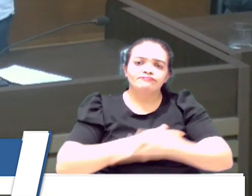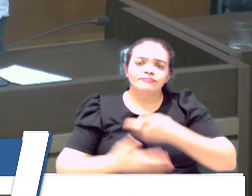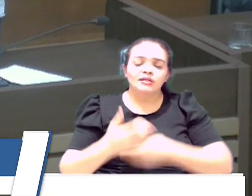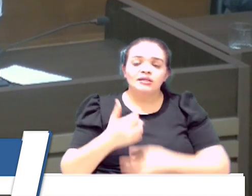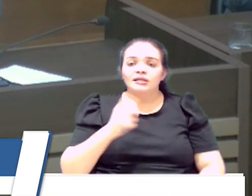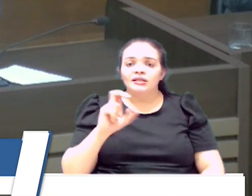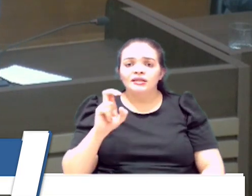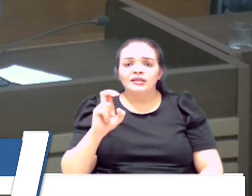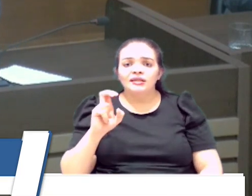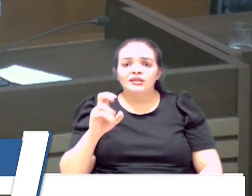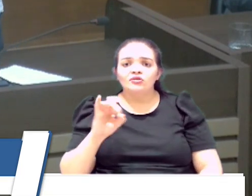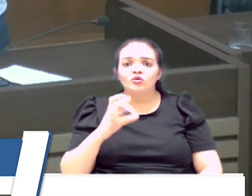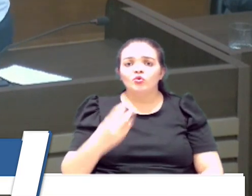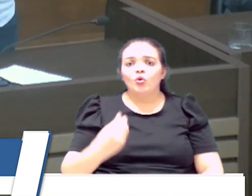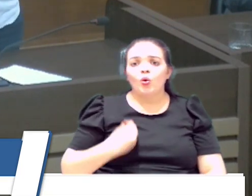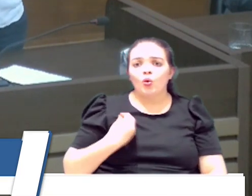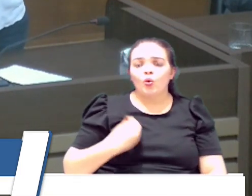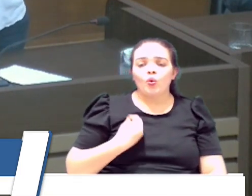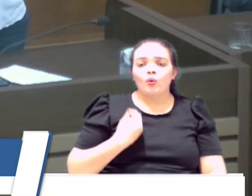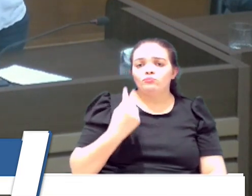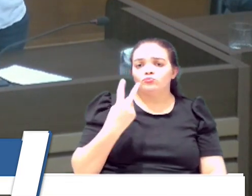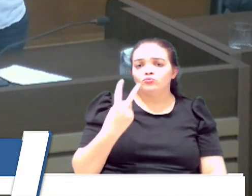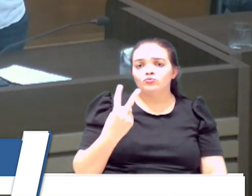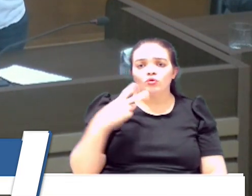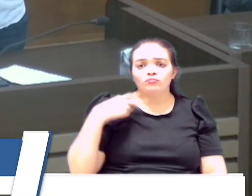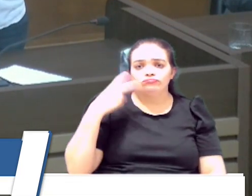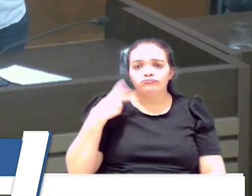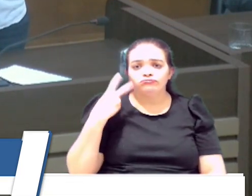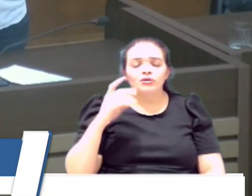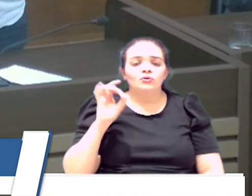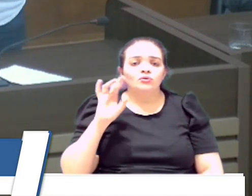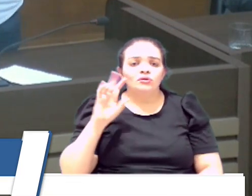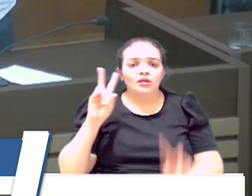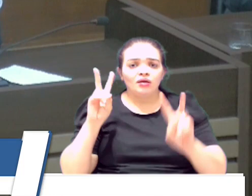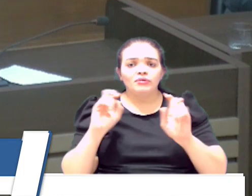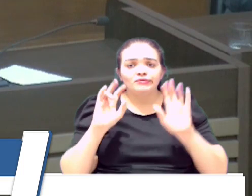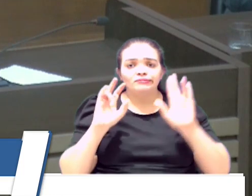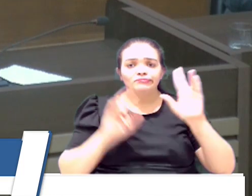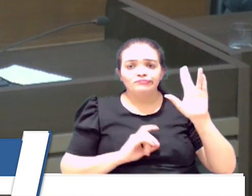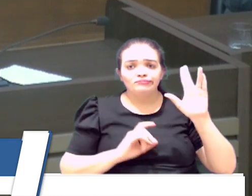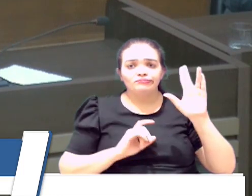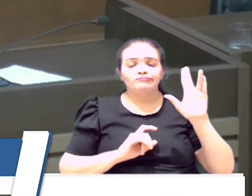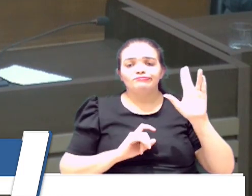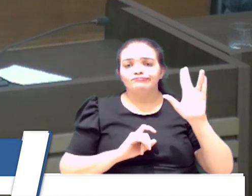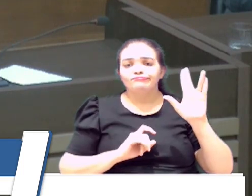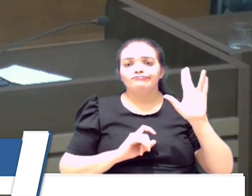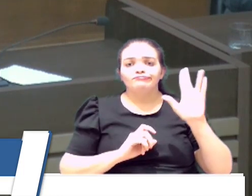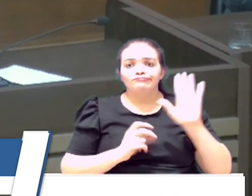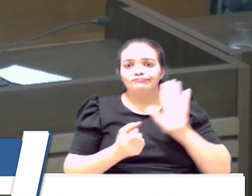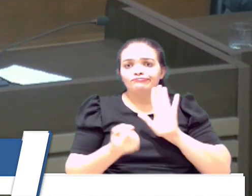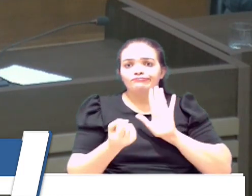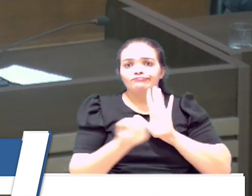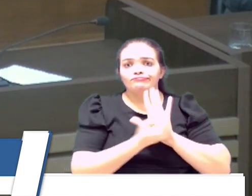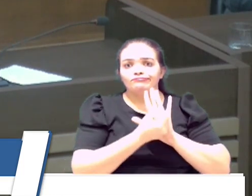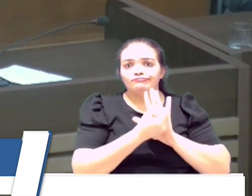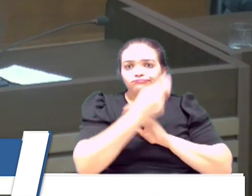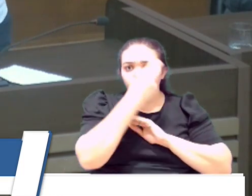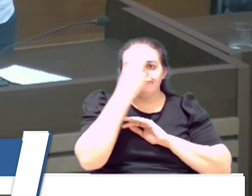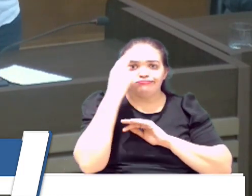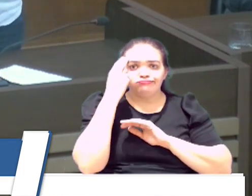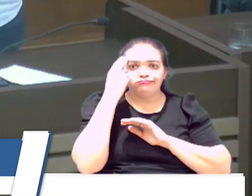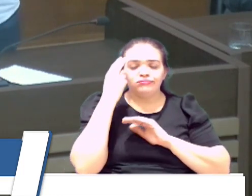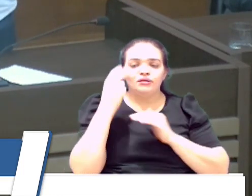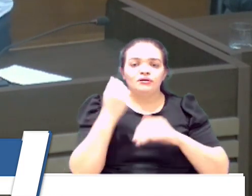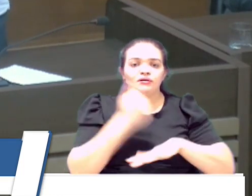só vieram 2. Que pena que o debate sobre a cannabis medicinal ainda é tão estigmatizada nessa cidade. Que pena que